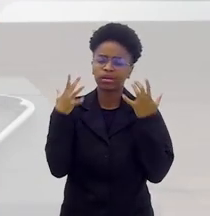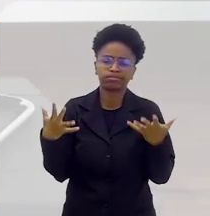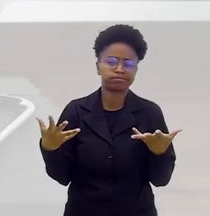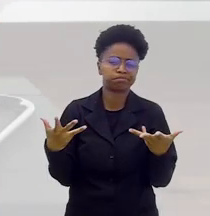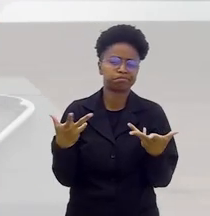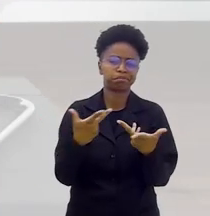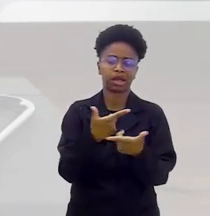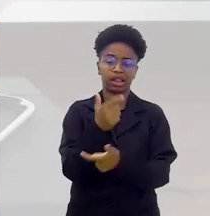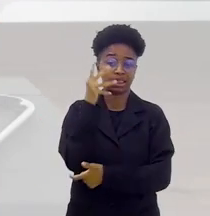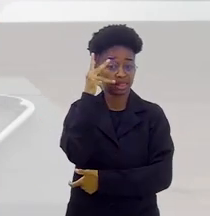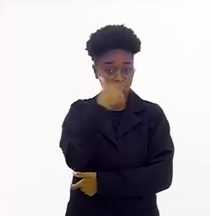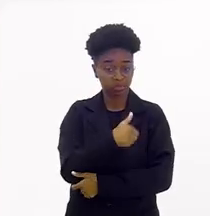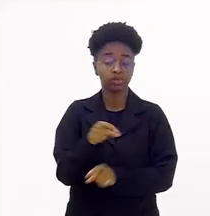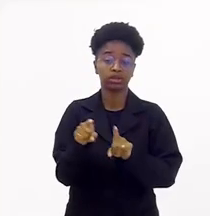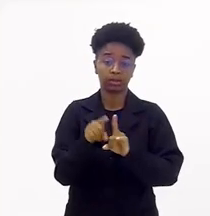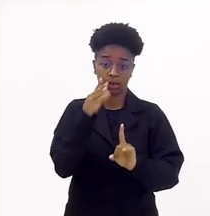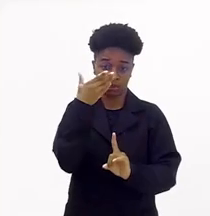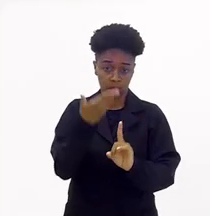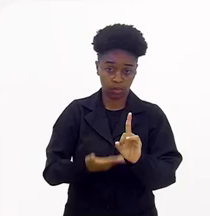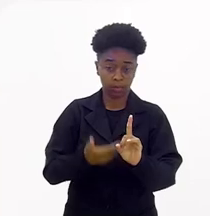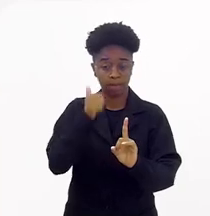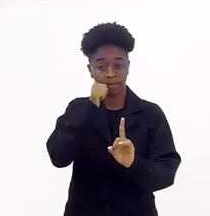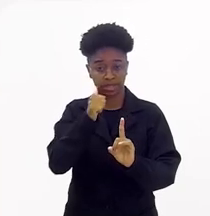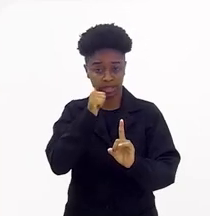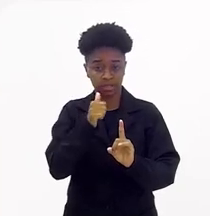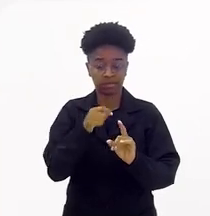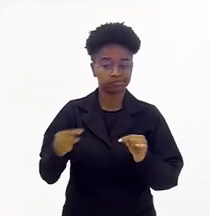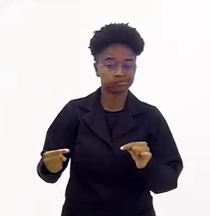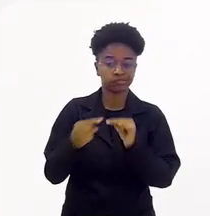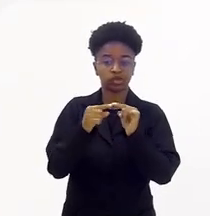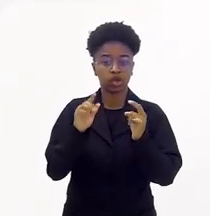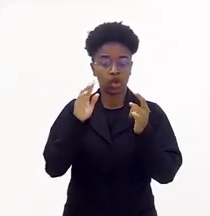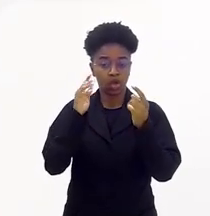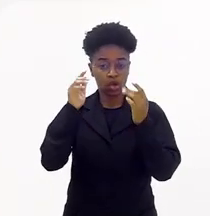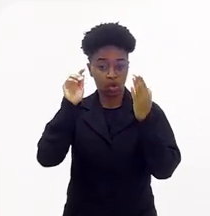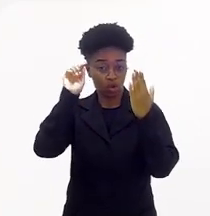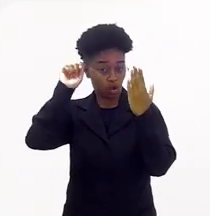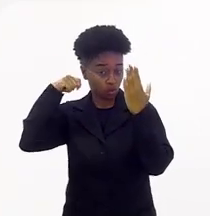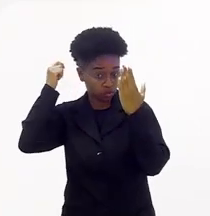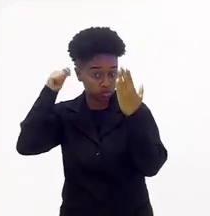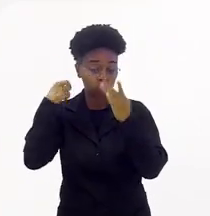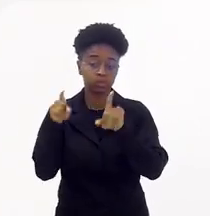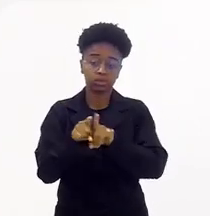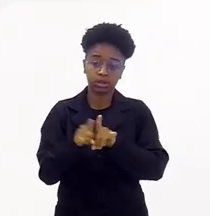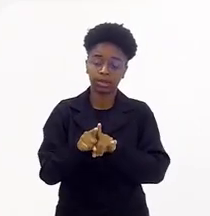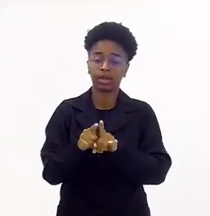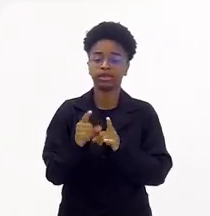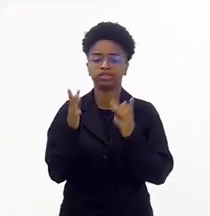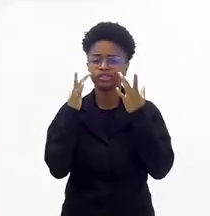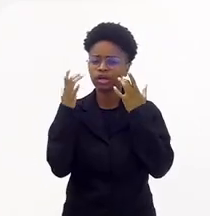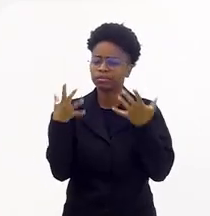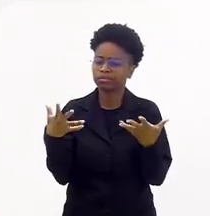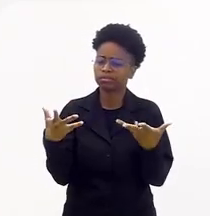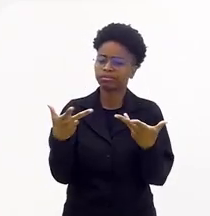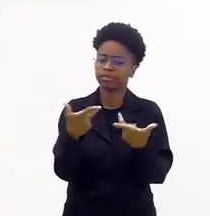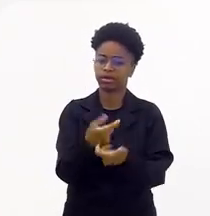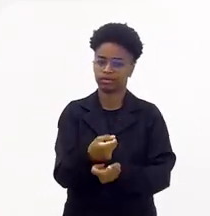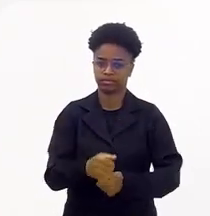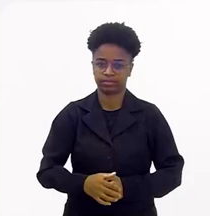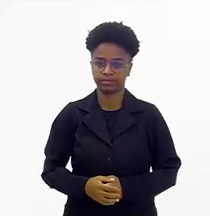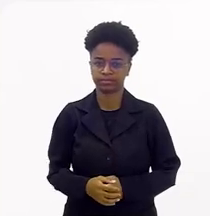espetáculo lindíssimo. Homenageamos uma meninazinha de Oxum. E ficou um espetáculo